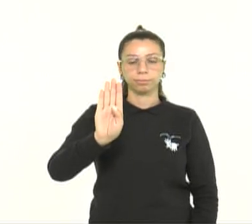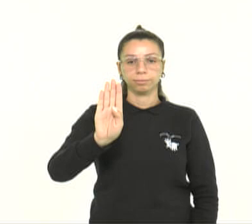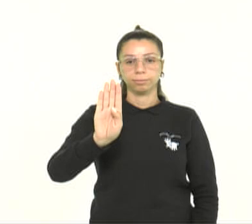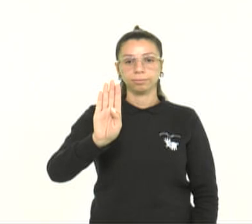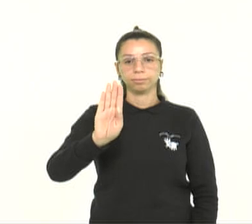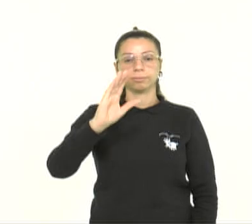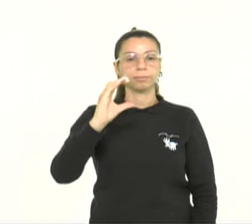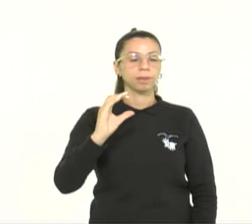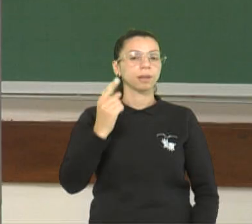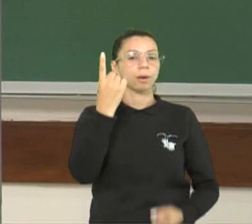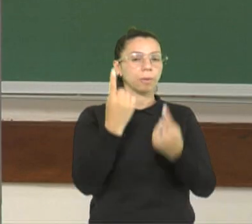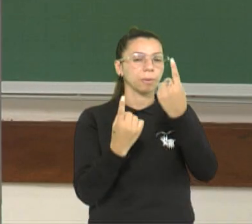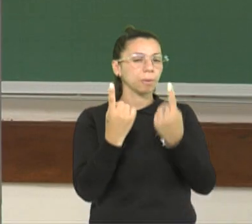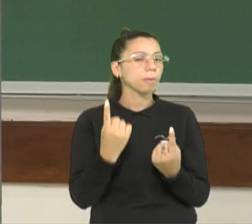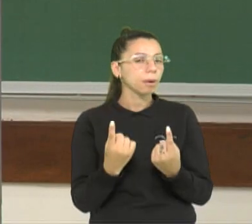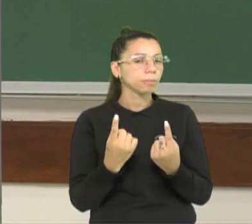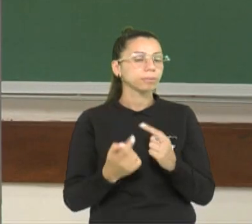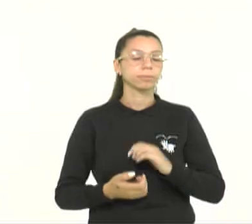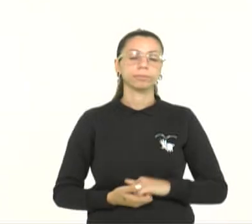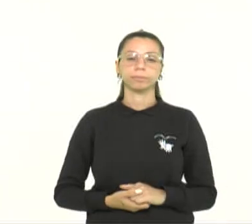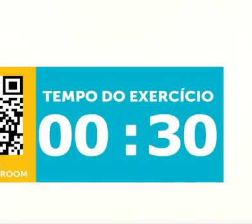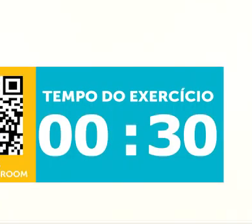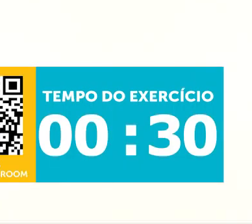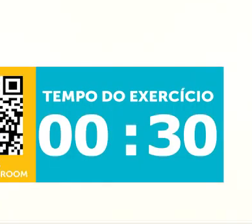C, tropical? A, B ou C?